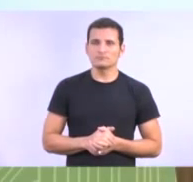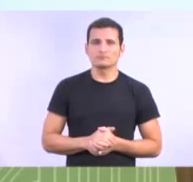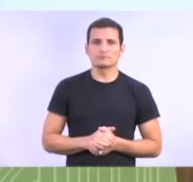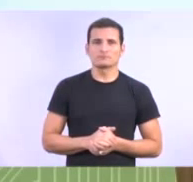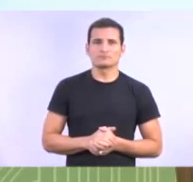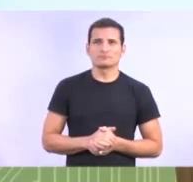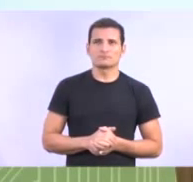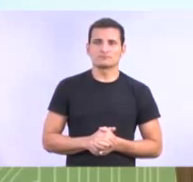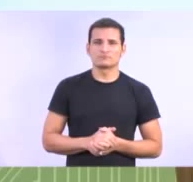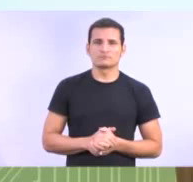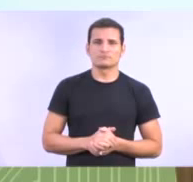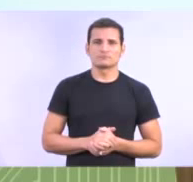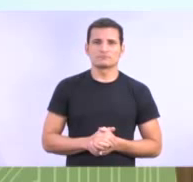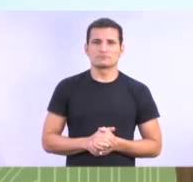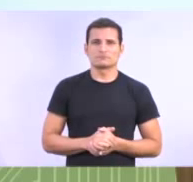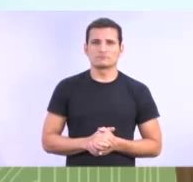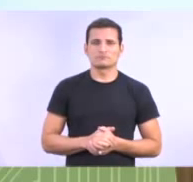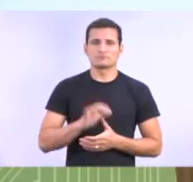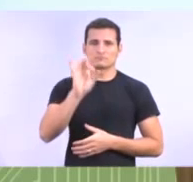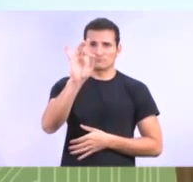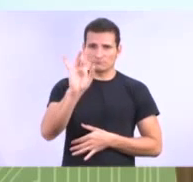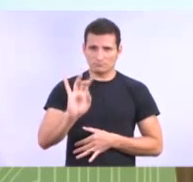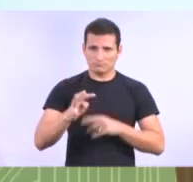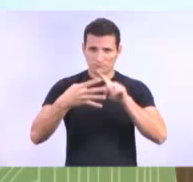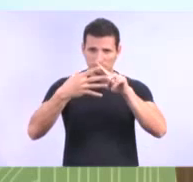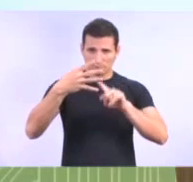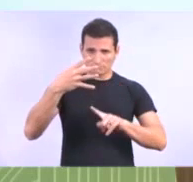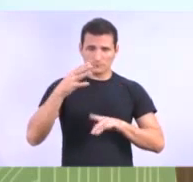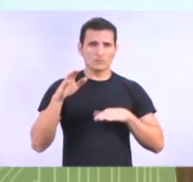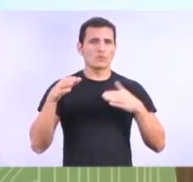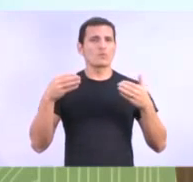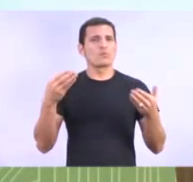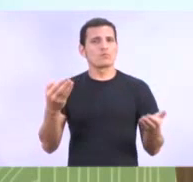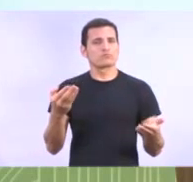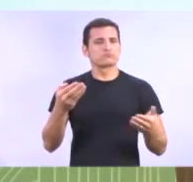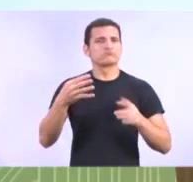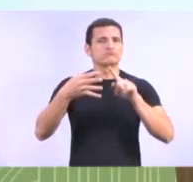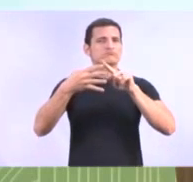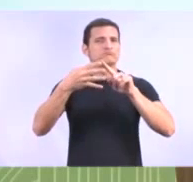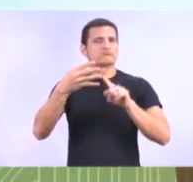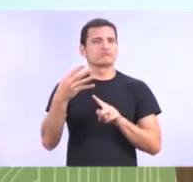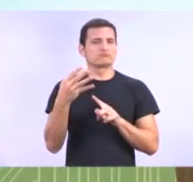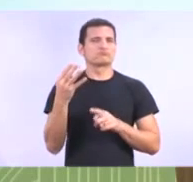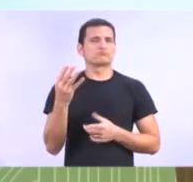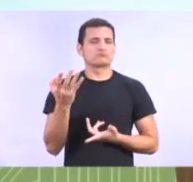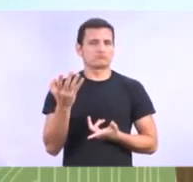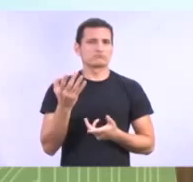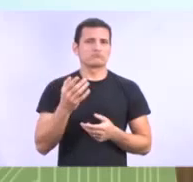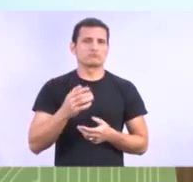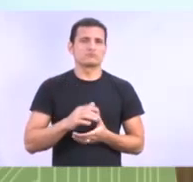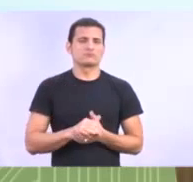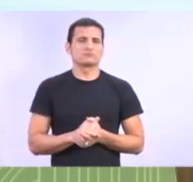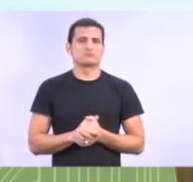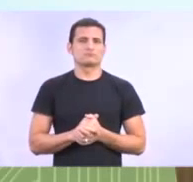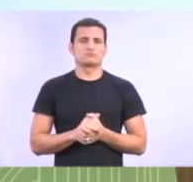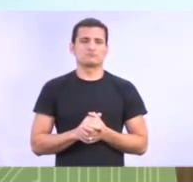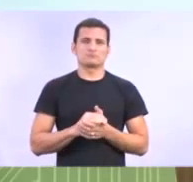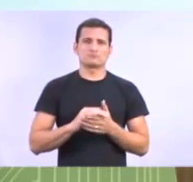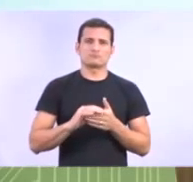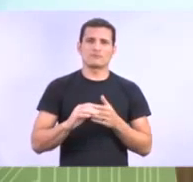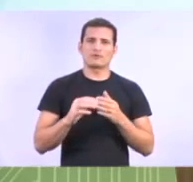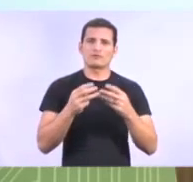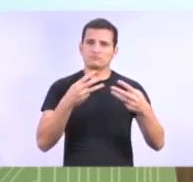frisado quais são esses elementos, esses 4 elementos que estão aí para suprir as expectativas